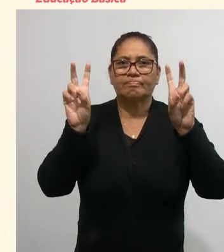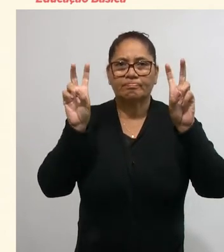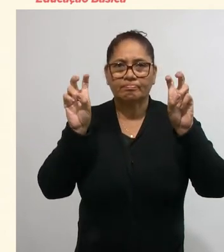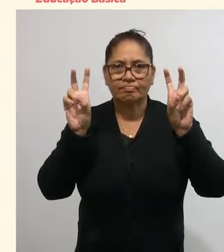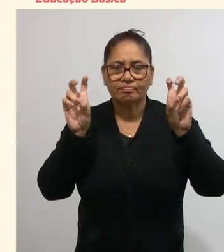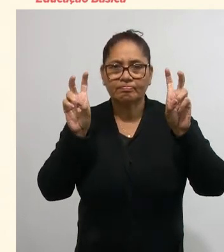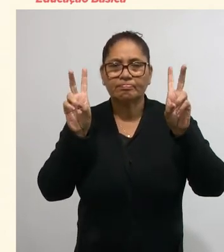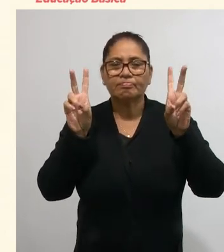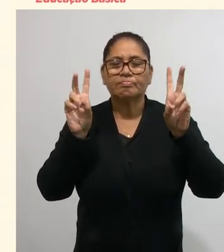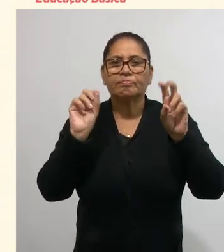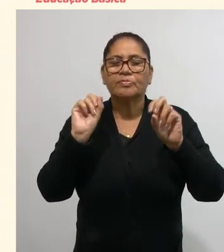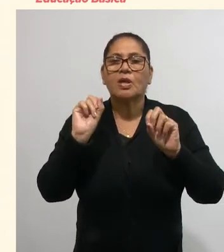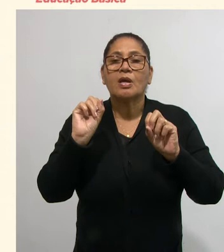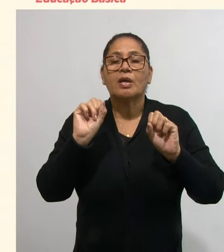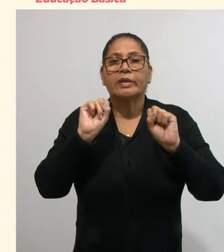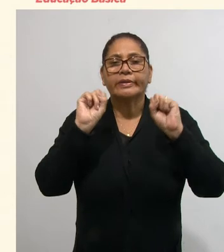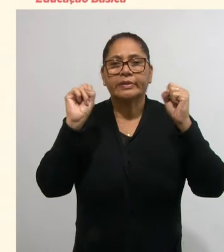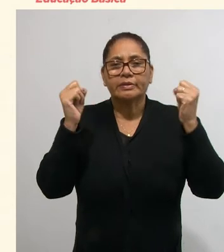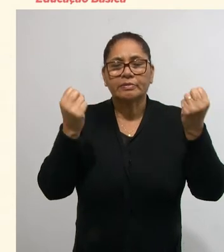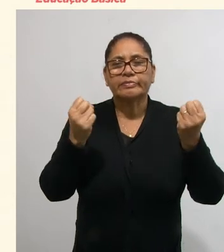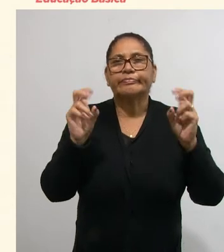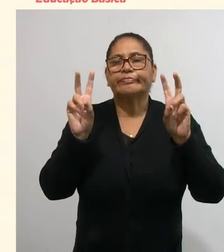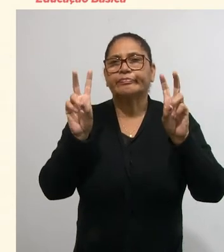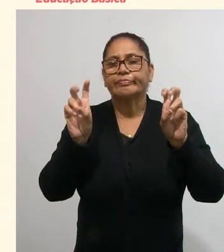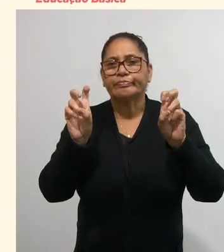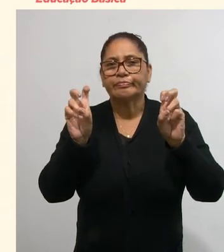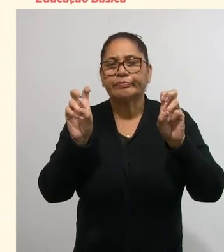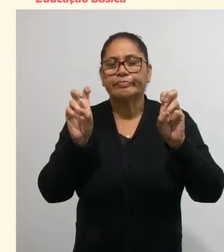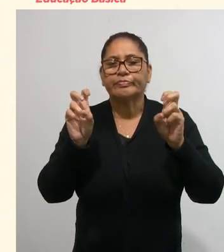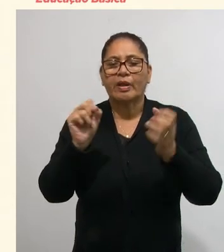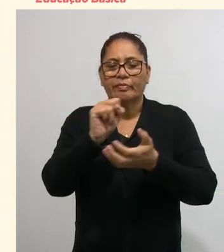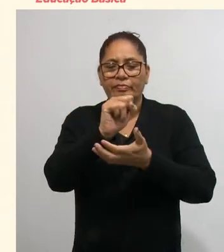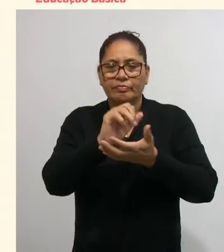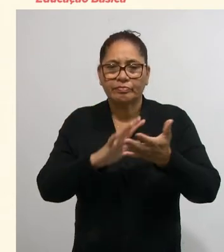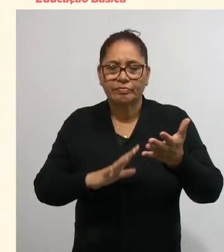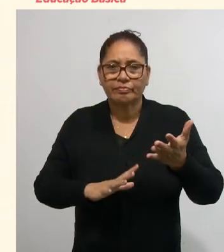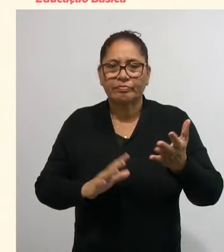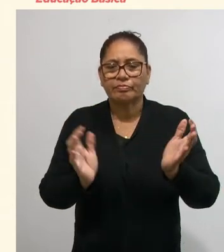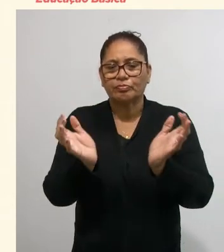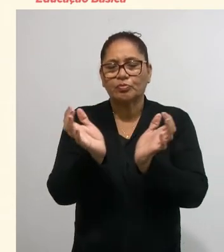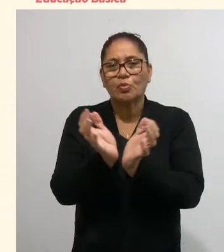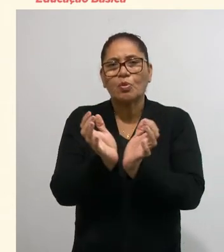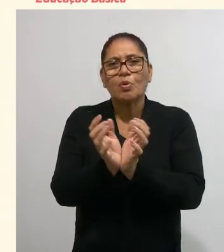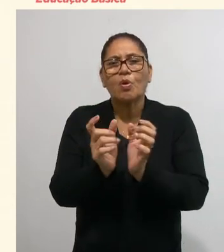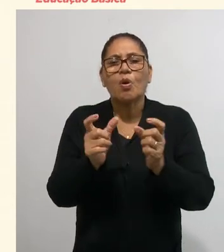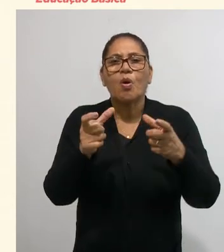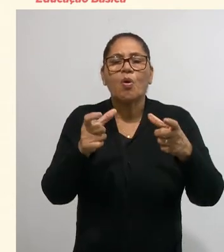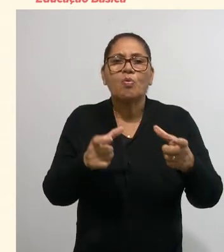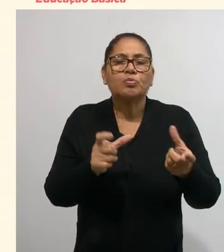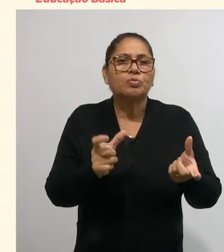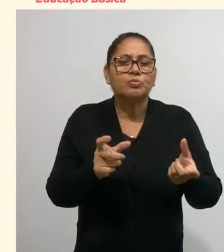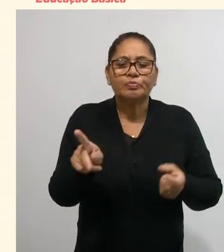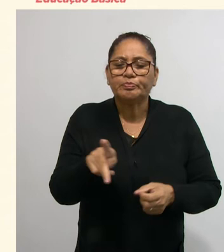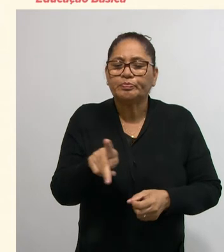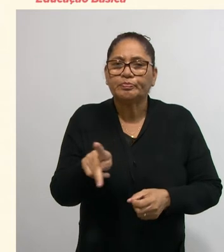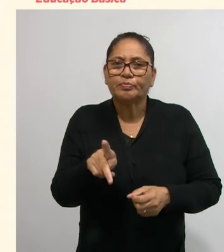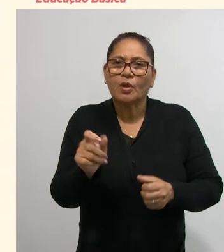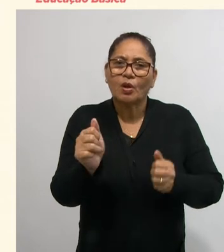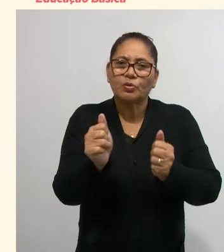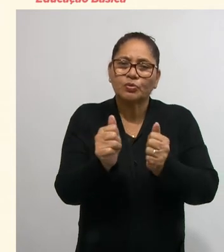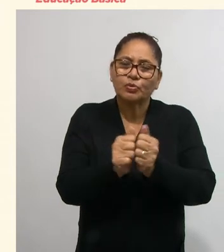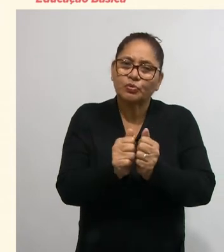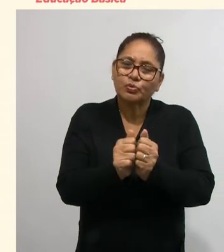e esse esse a matemática é uma atividade em grupo onde a professora estará